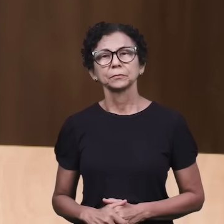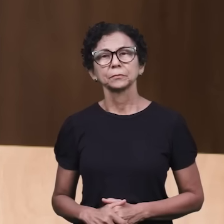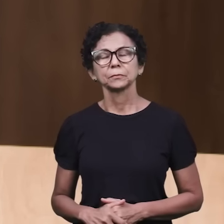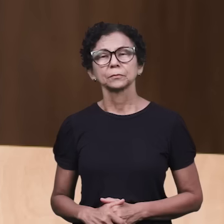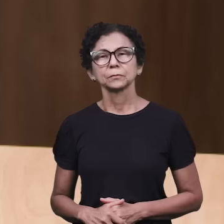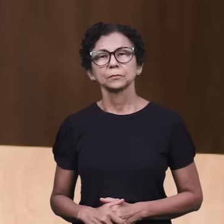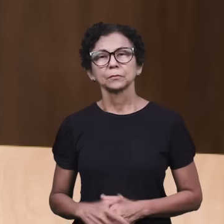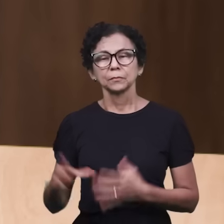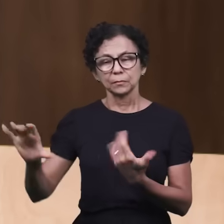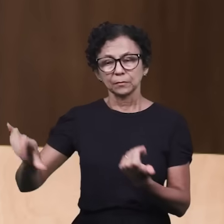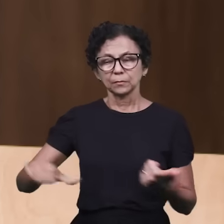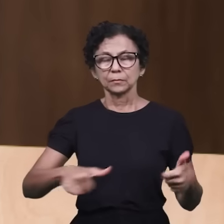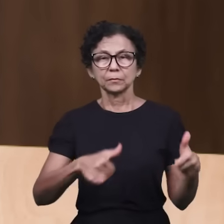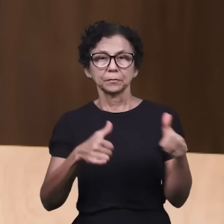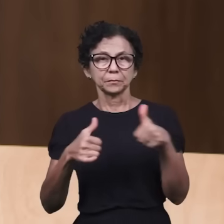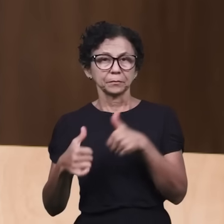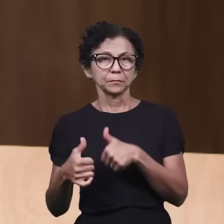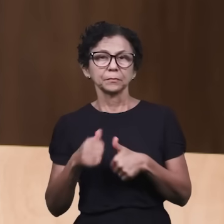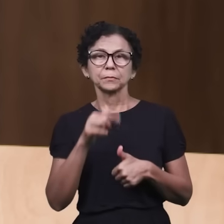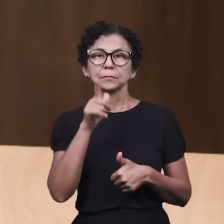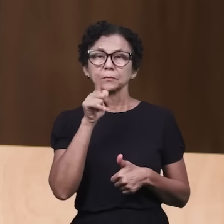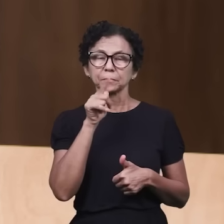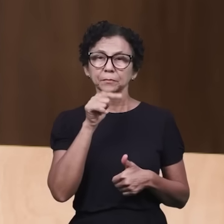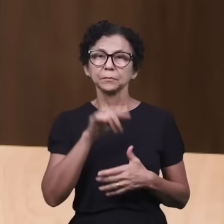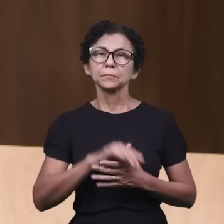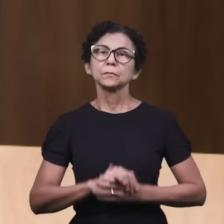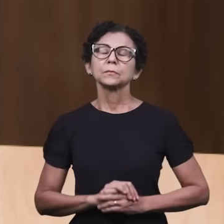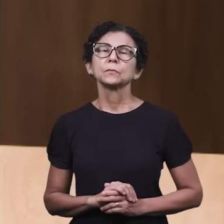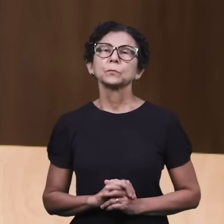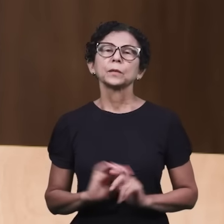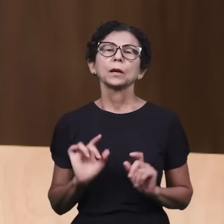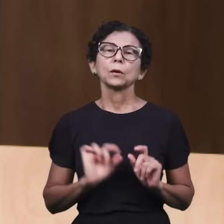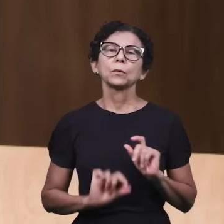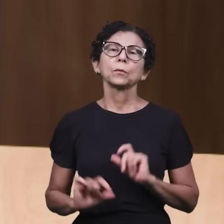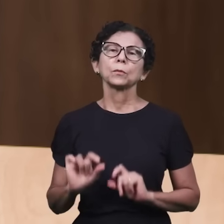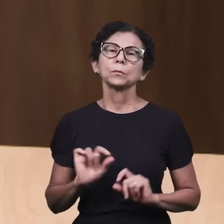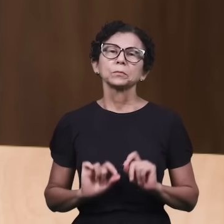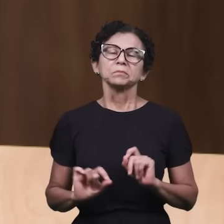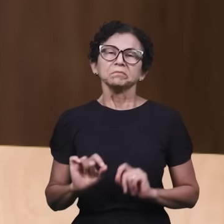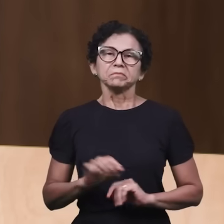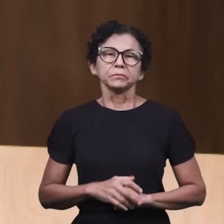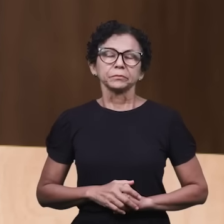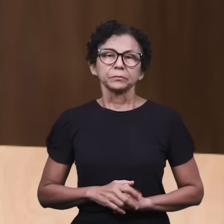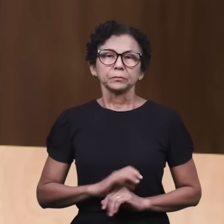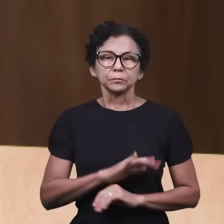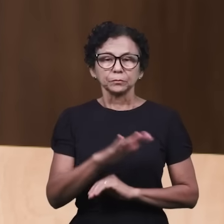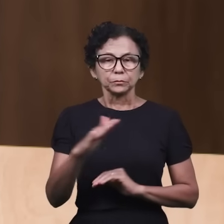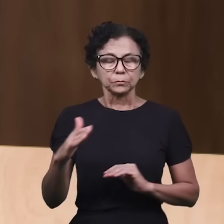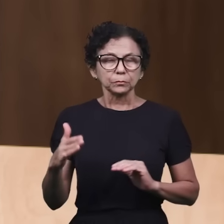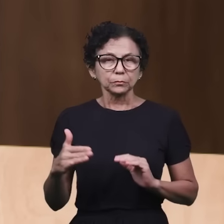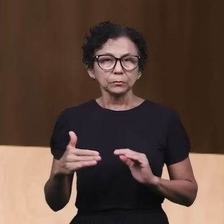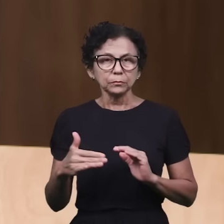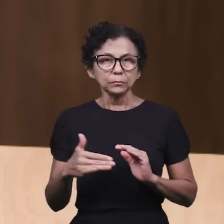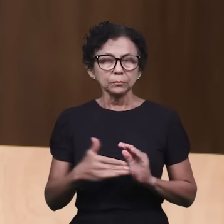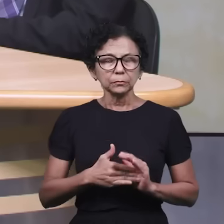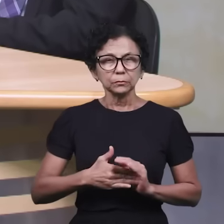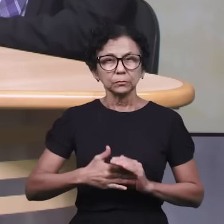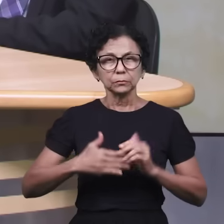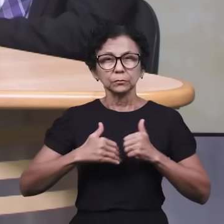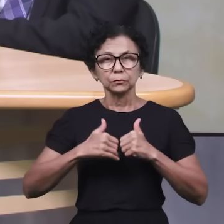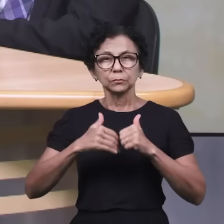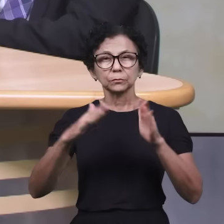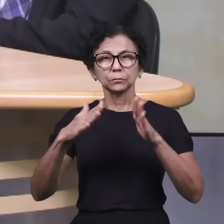a obra completa, até a redenção e a santificação. Então, por